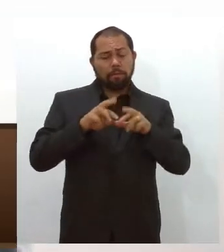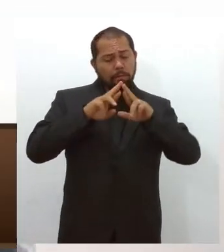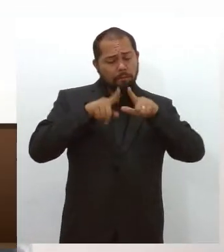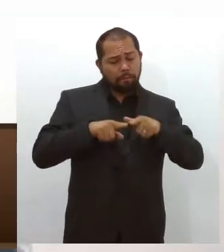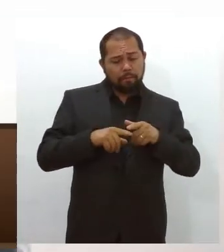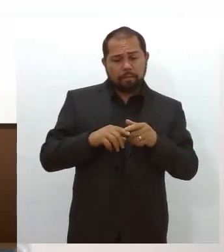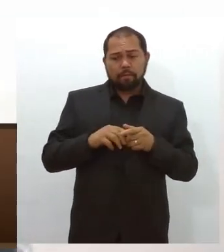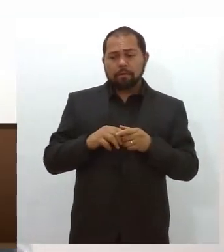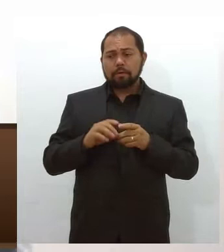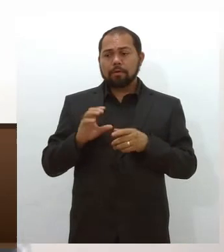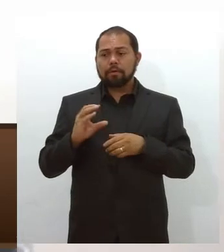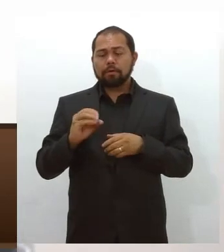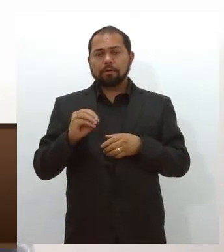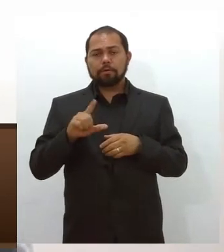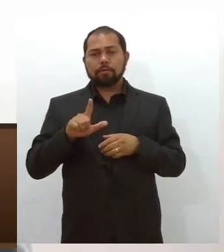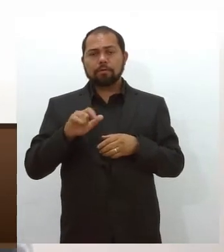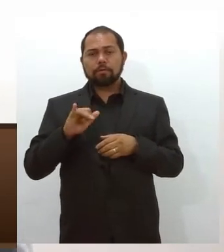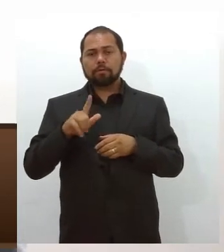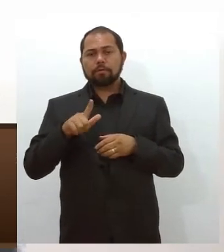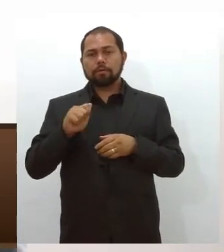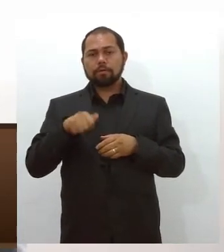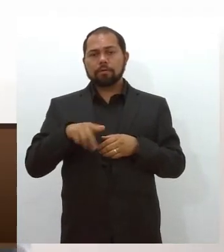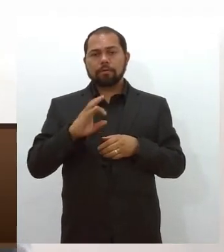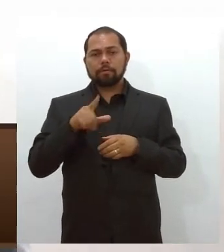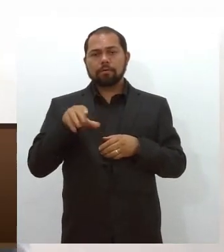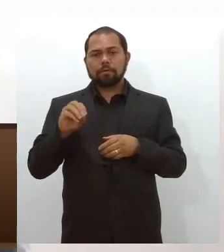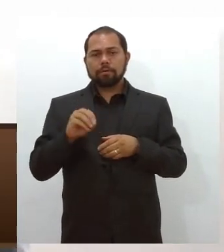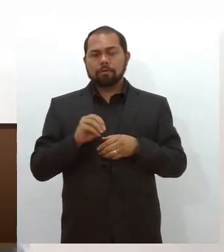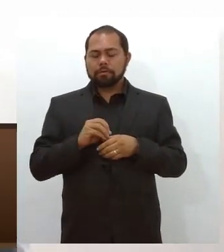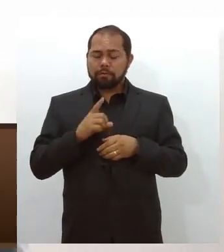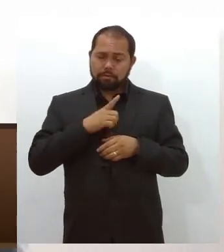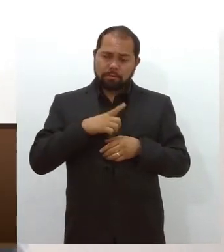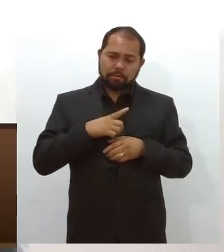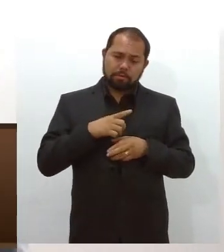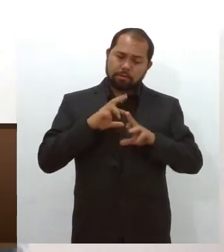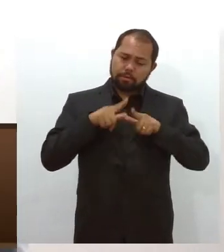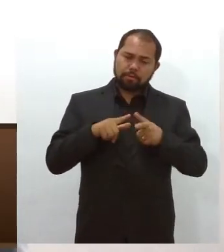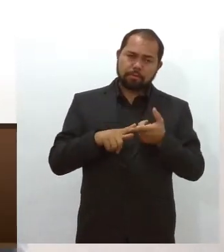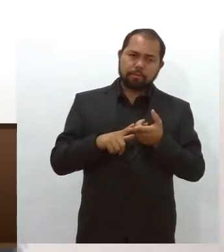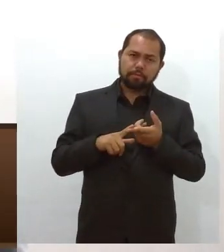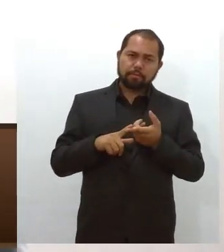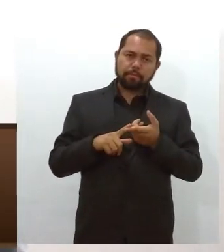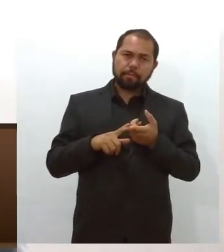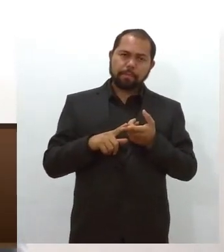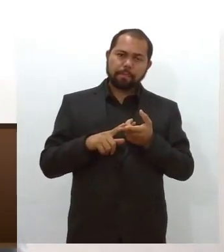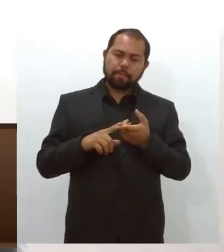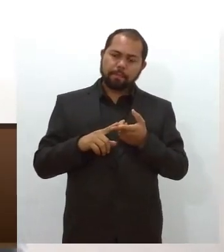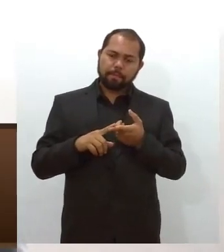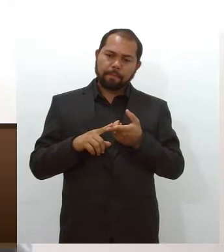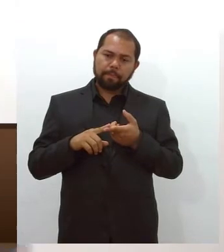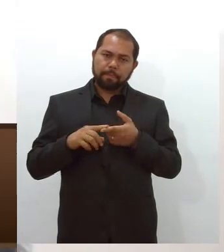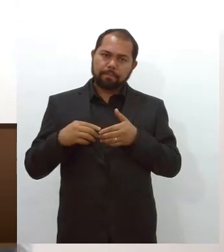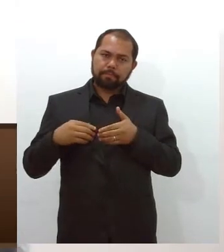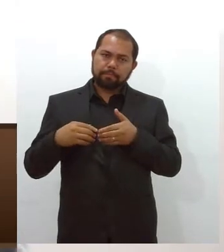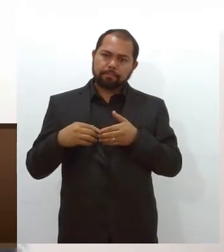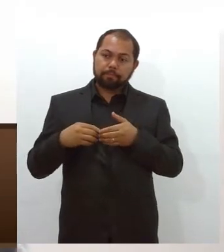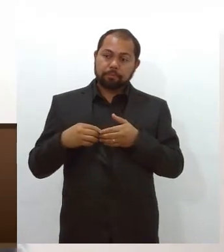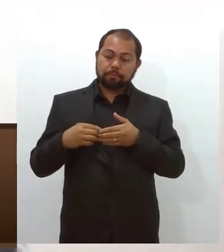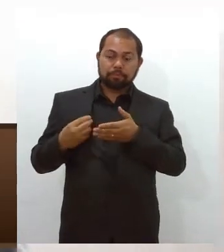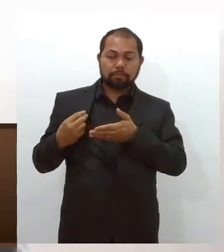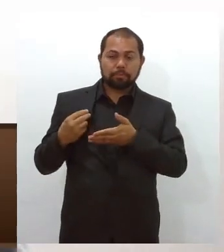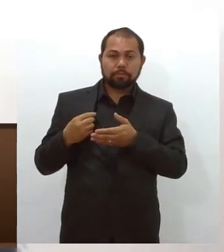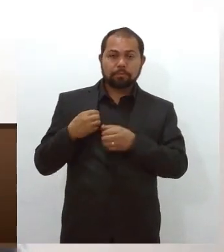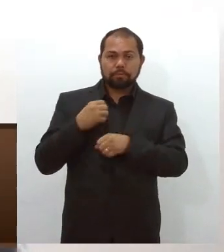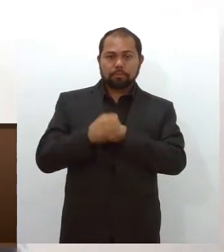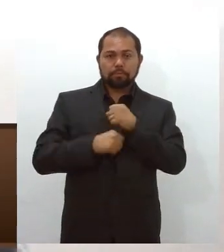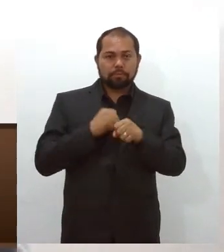um ânimo mais perene, né? Então, a duração da coligação ela é até